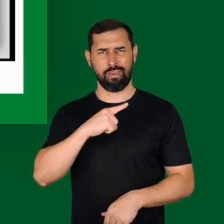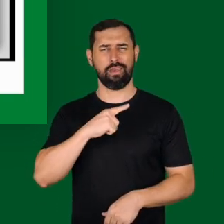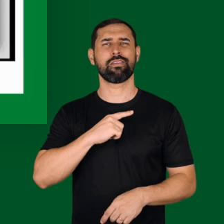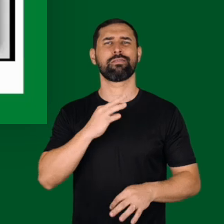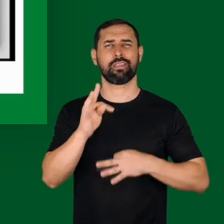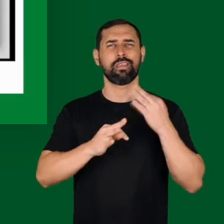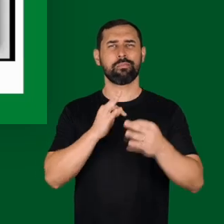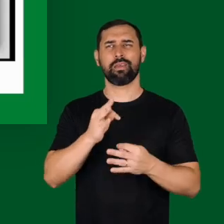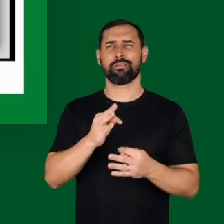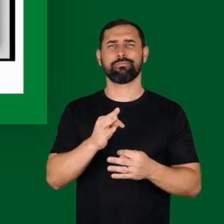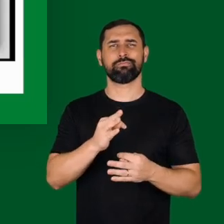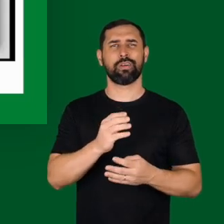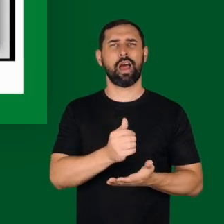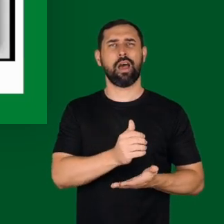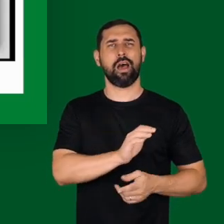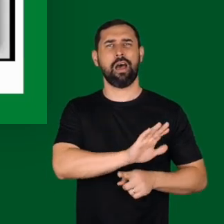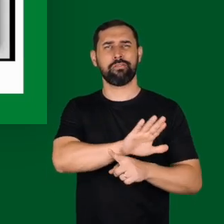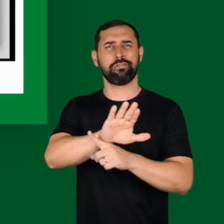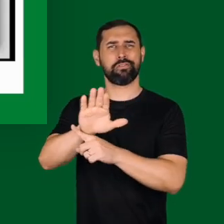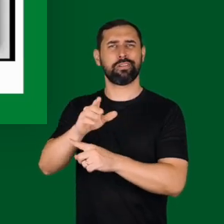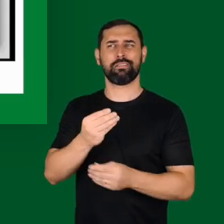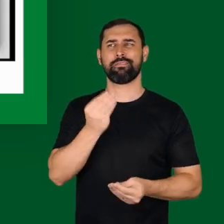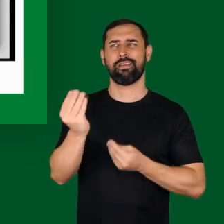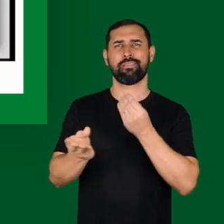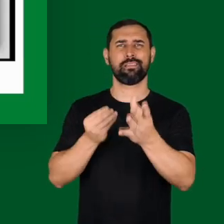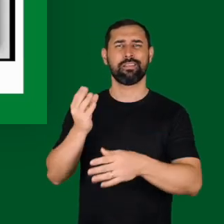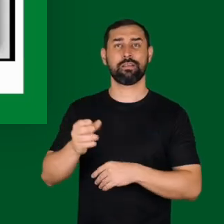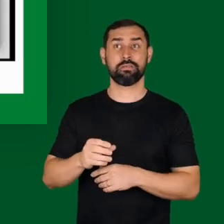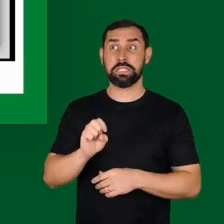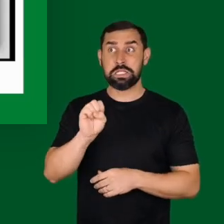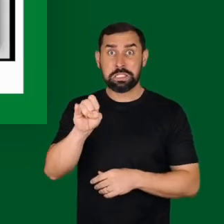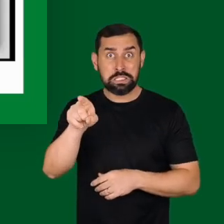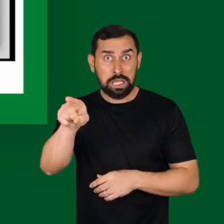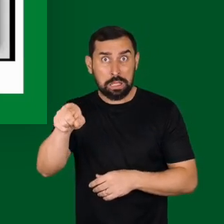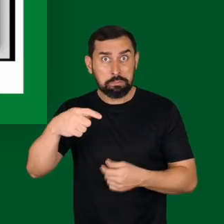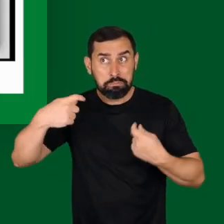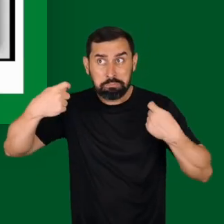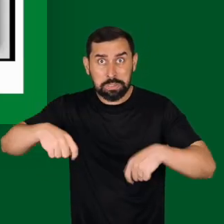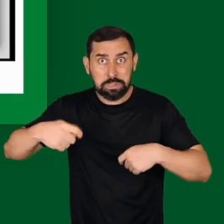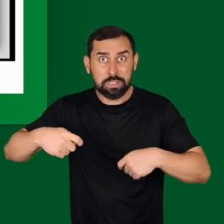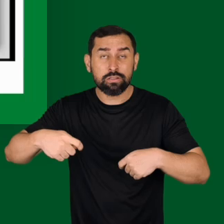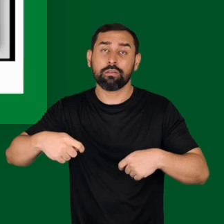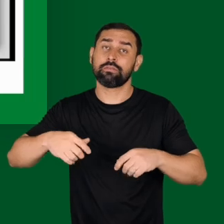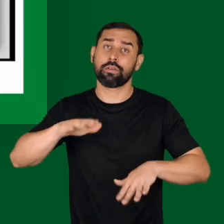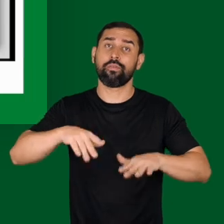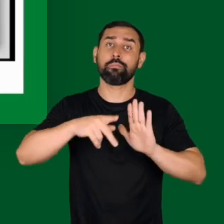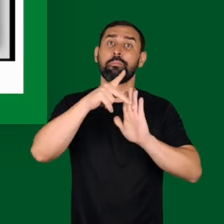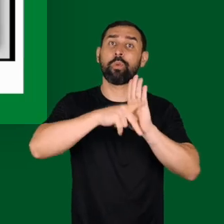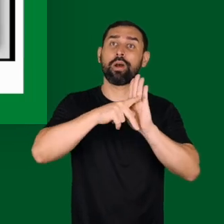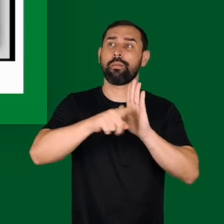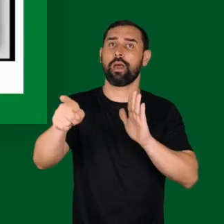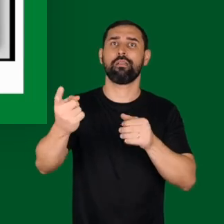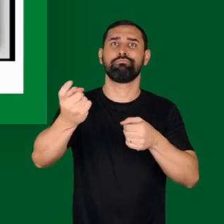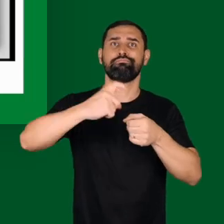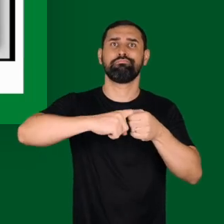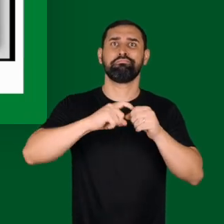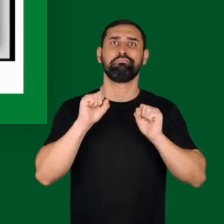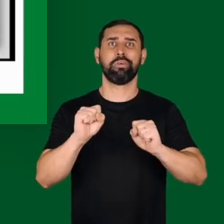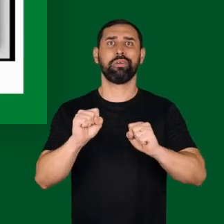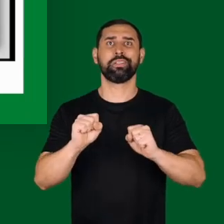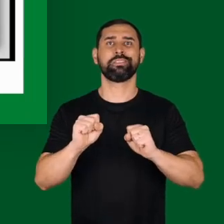né, esse tratamento, existe um programa, e aí, dependendo das indicações, o paciente pode ser incluído ou não nesse programa.